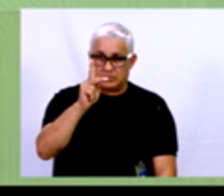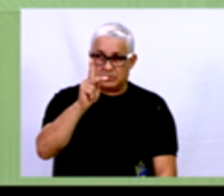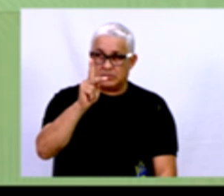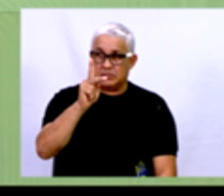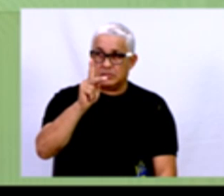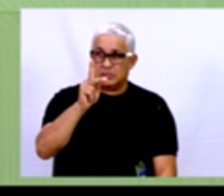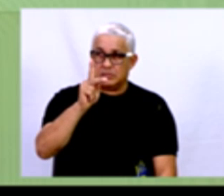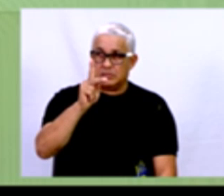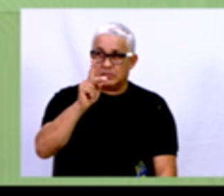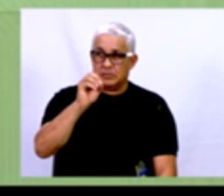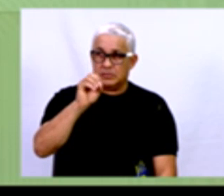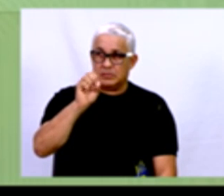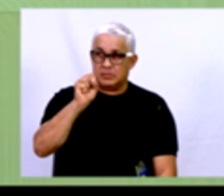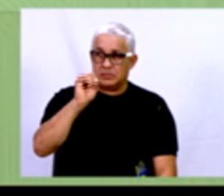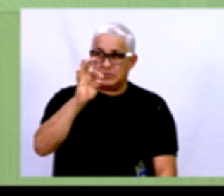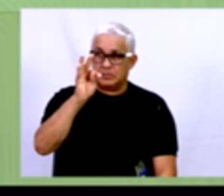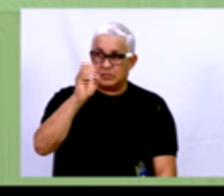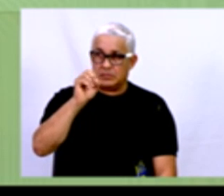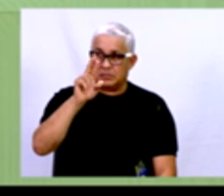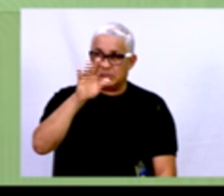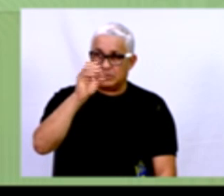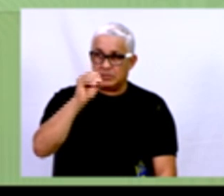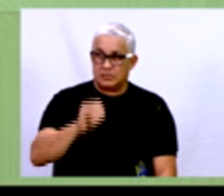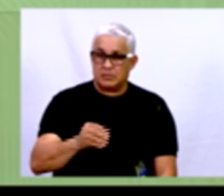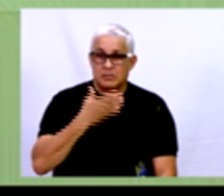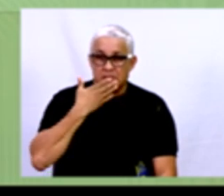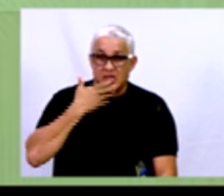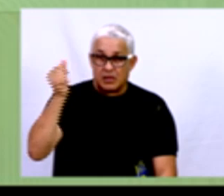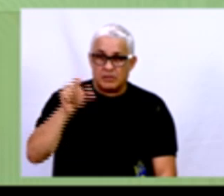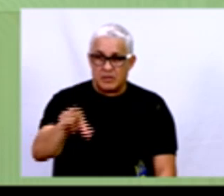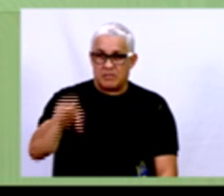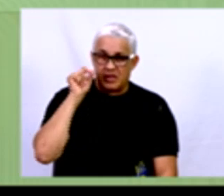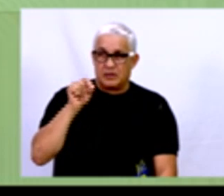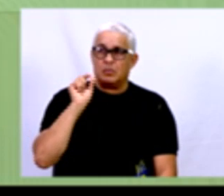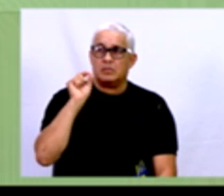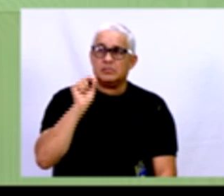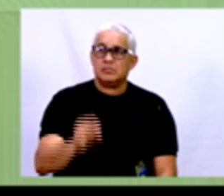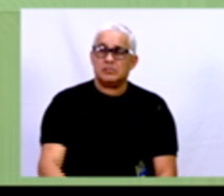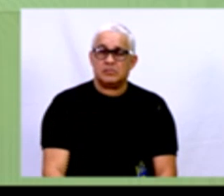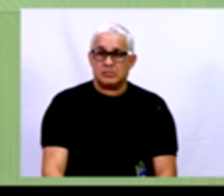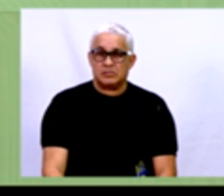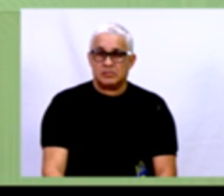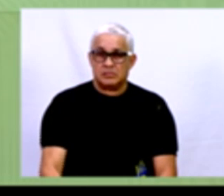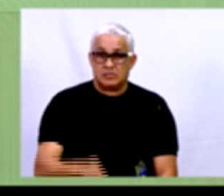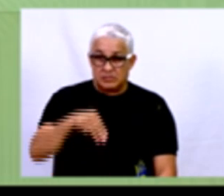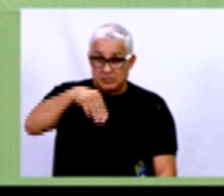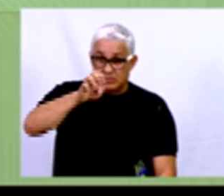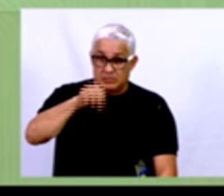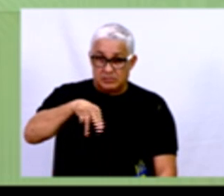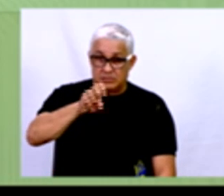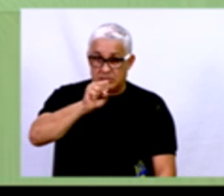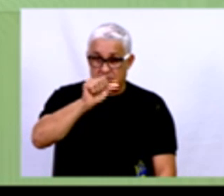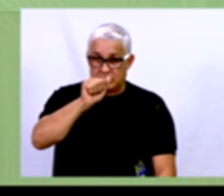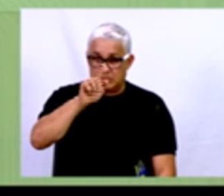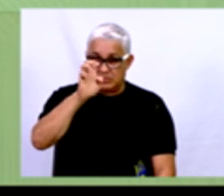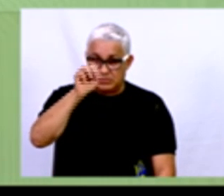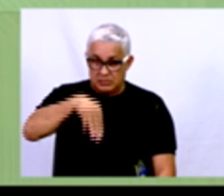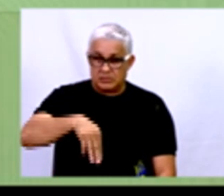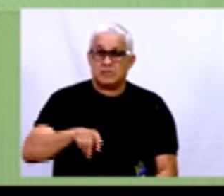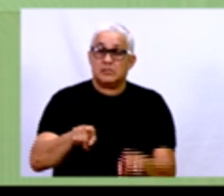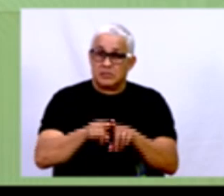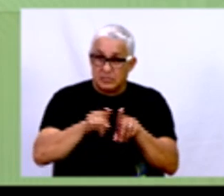Colax. No fundo, a melhor opção. Aqui o que está sendo evidenciado é a mensagem e ou